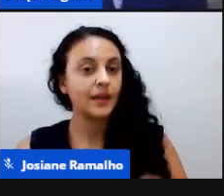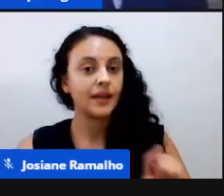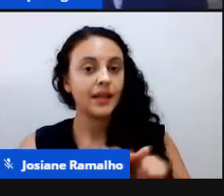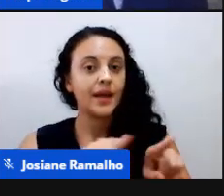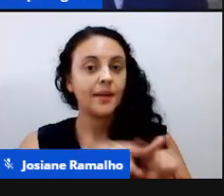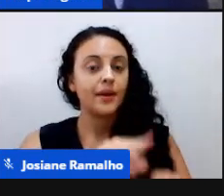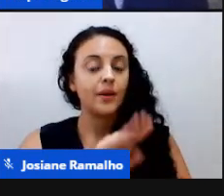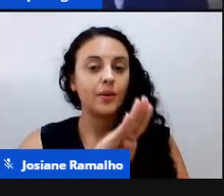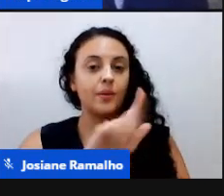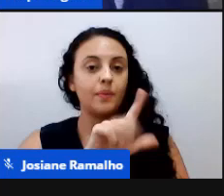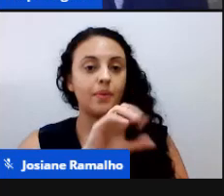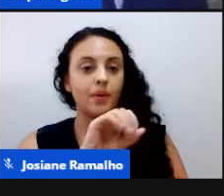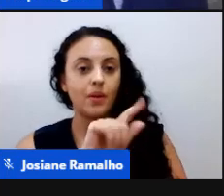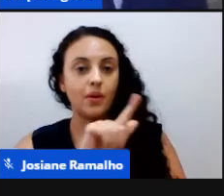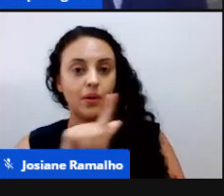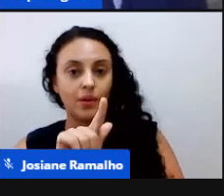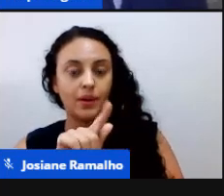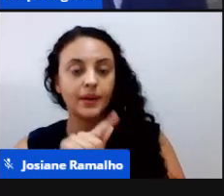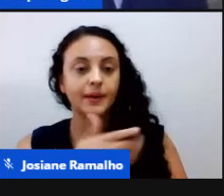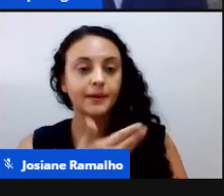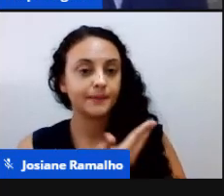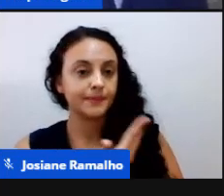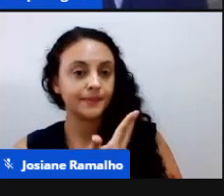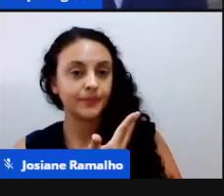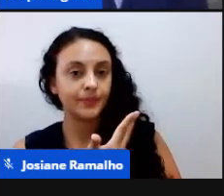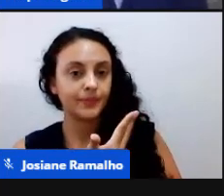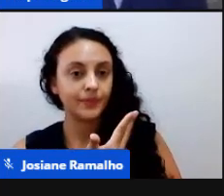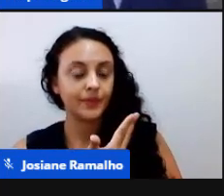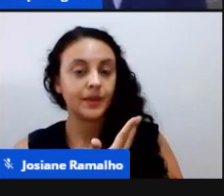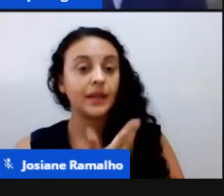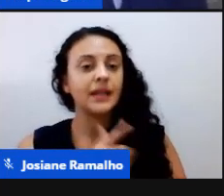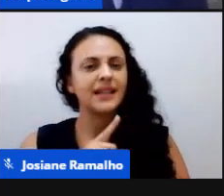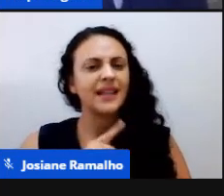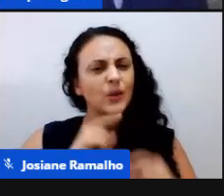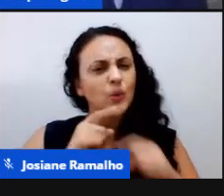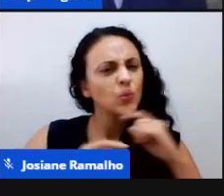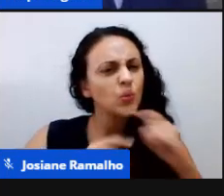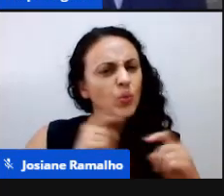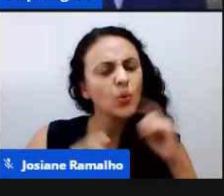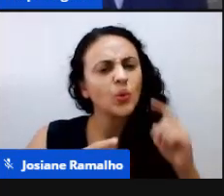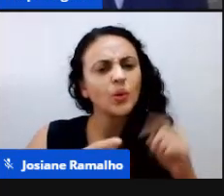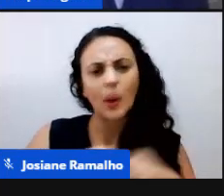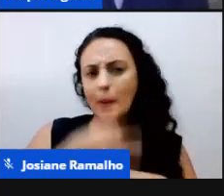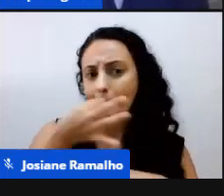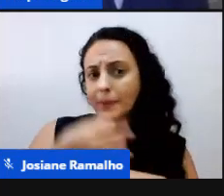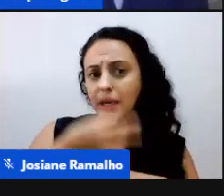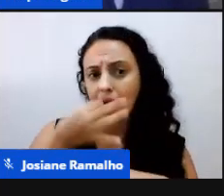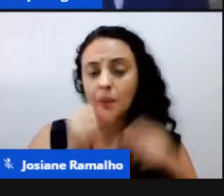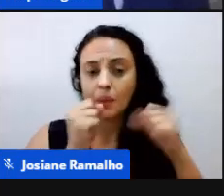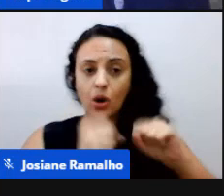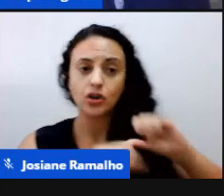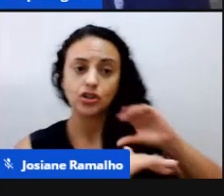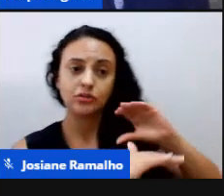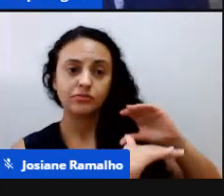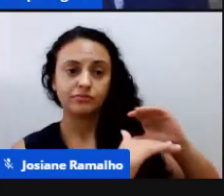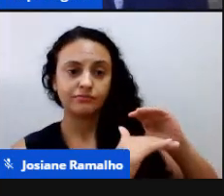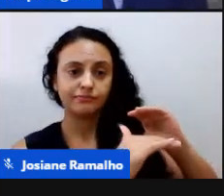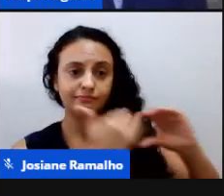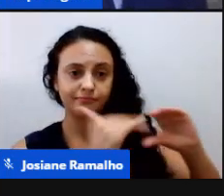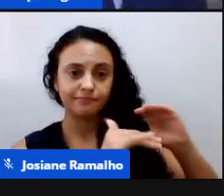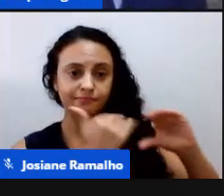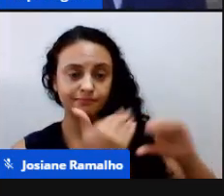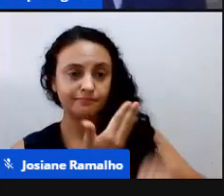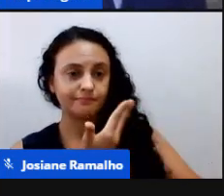da Educação Infantil para vocês estarem acessando. E caso tenha alguma dúvida, alguma sugestão, esse é o nosso e-mail,